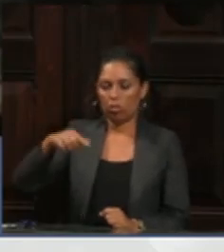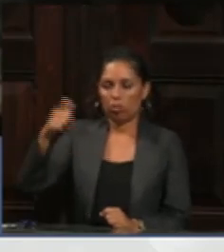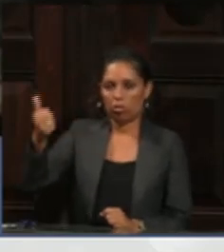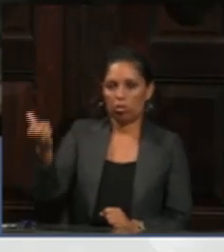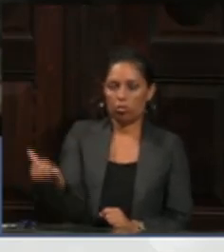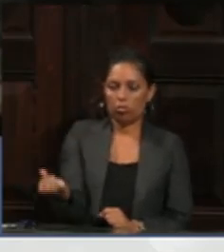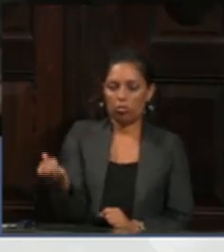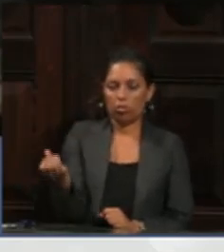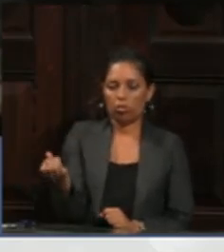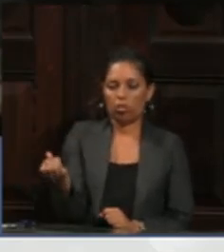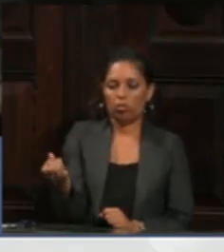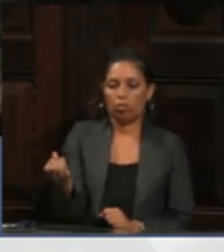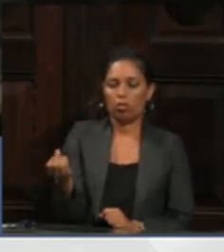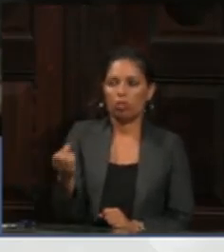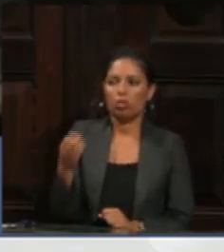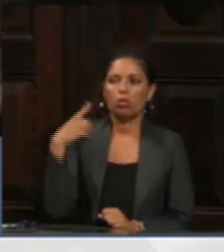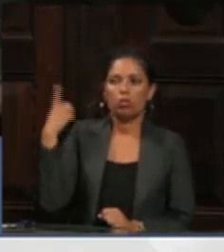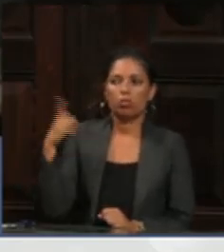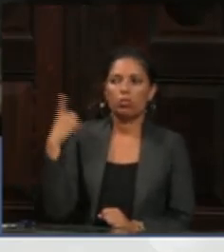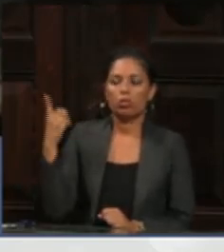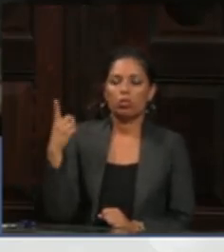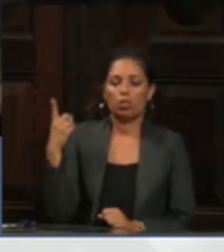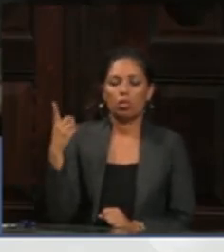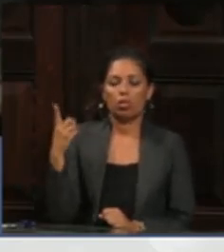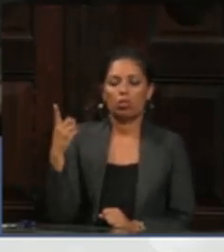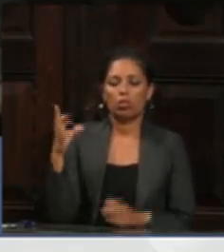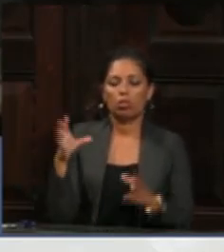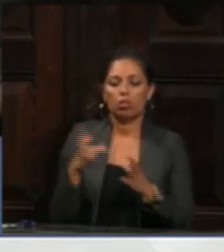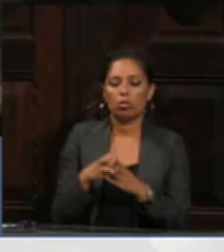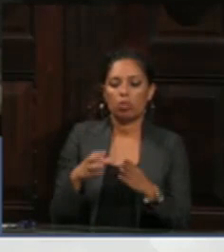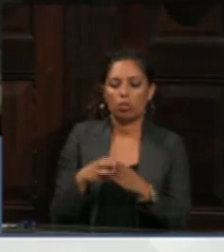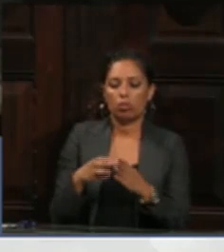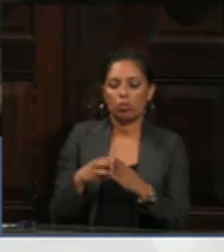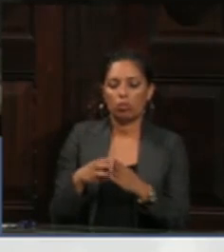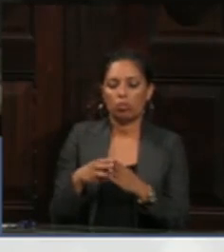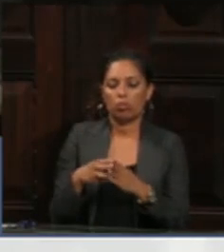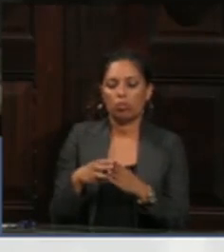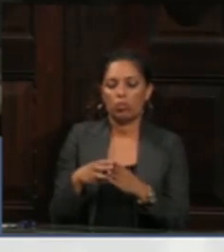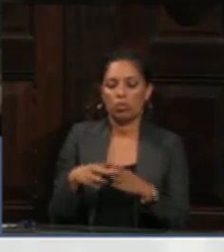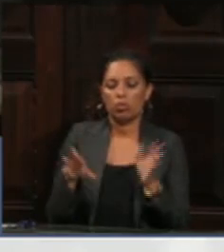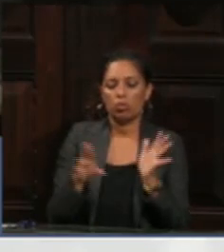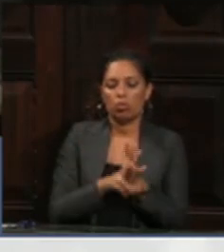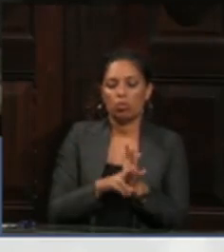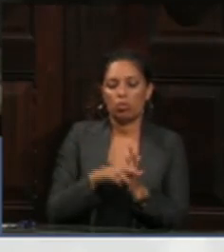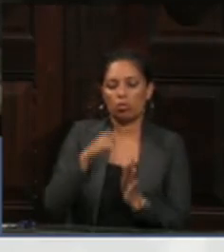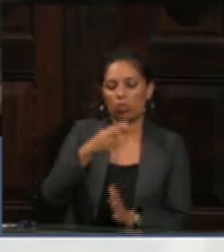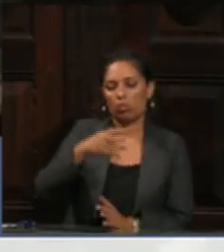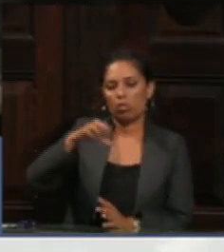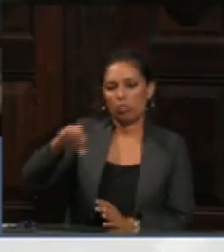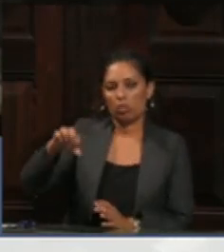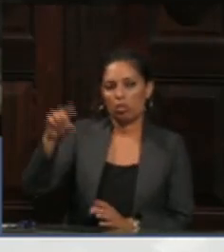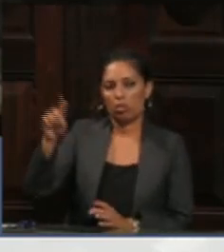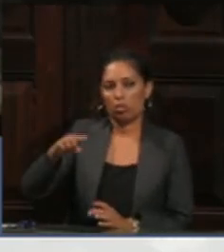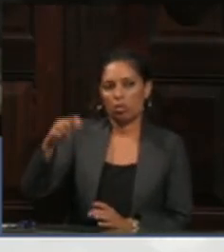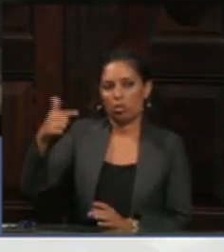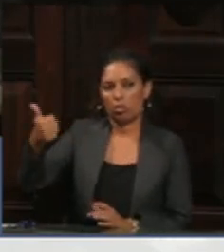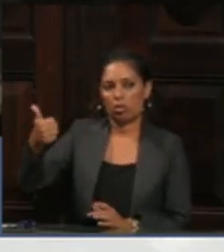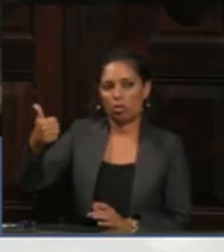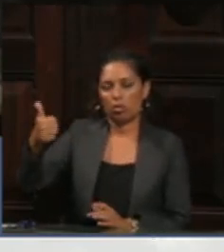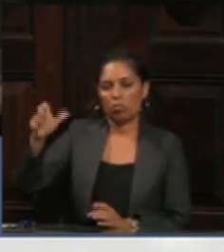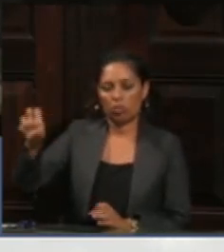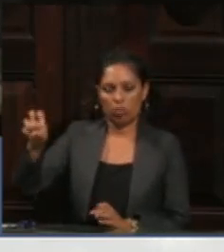2042/2016, de autoria da Comissão Especial instituída pelo requerimento número